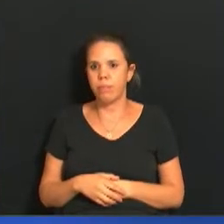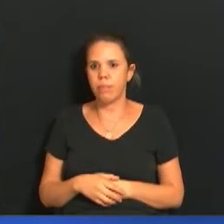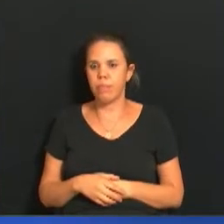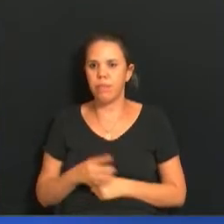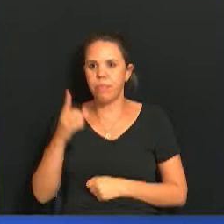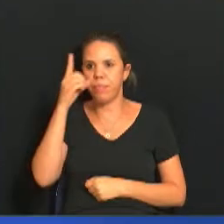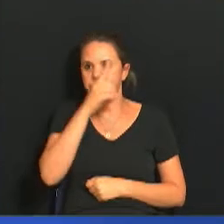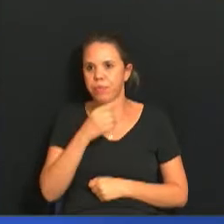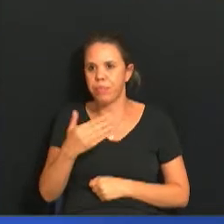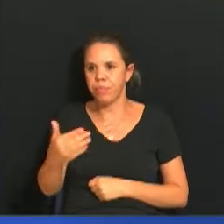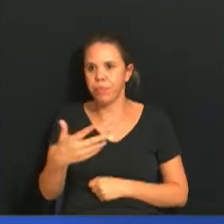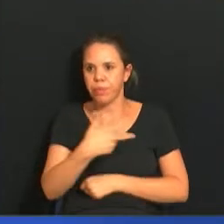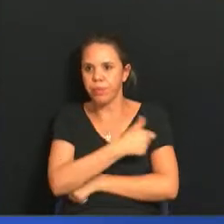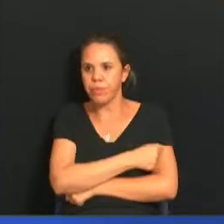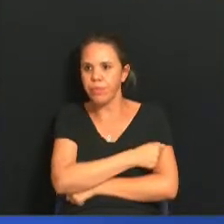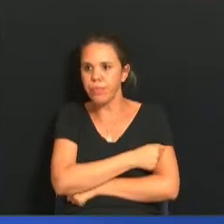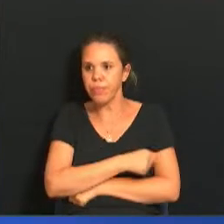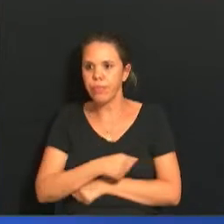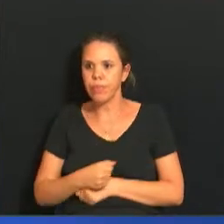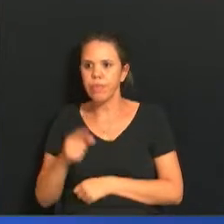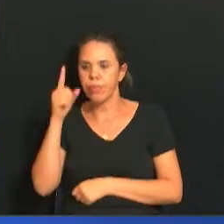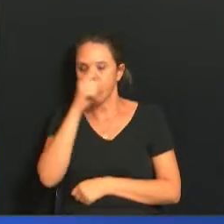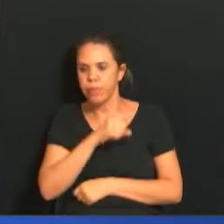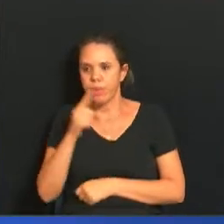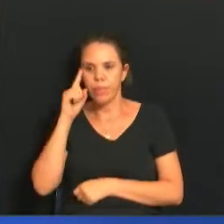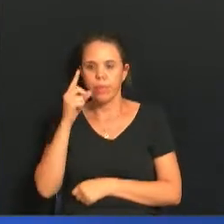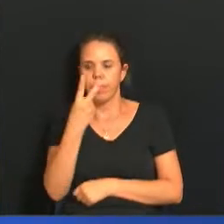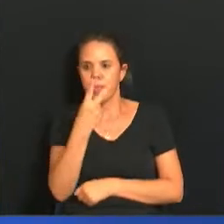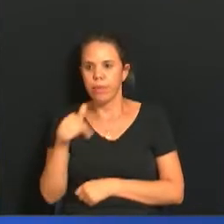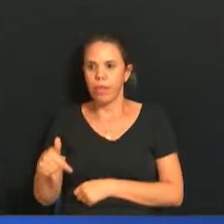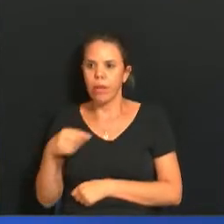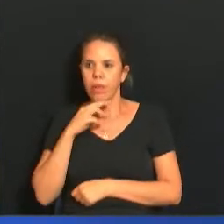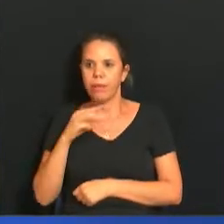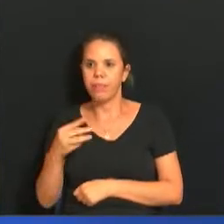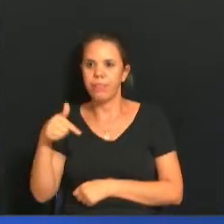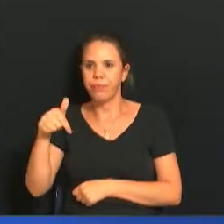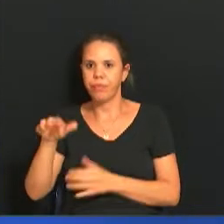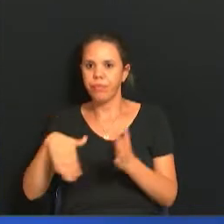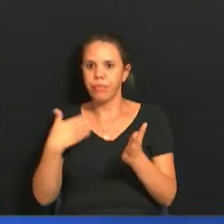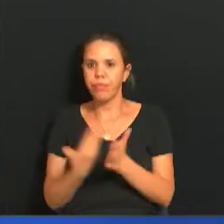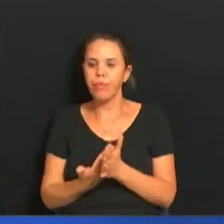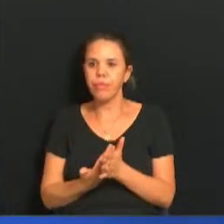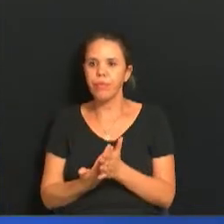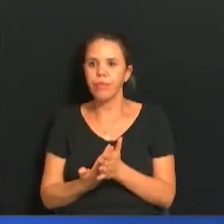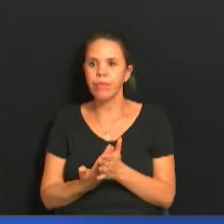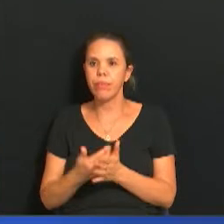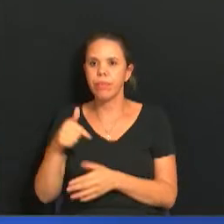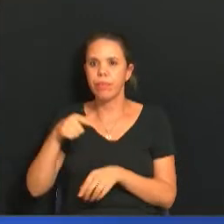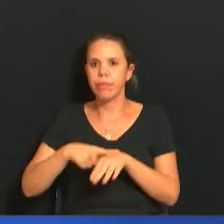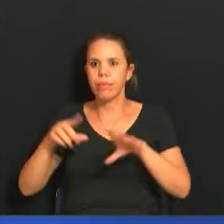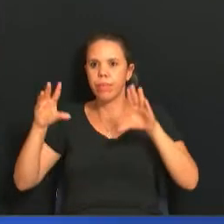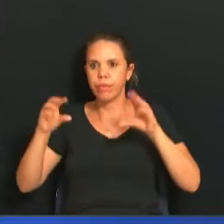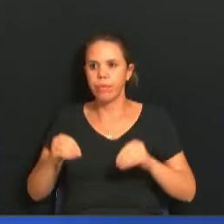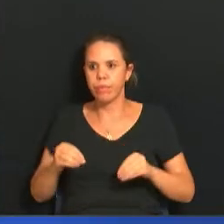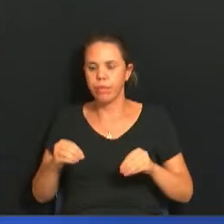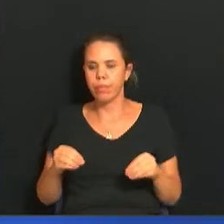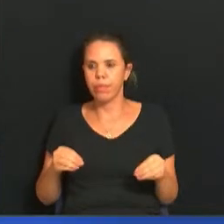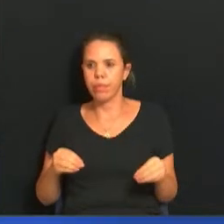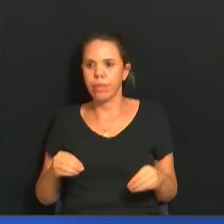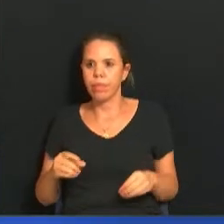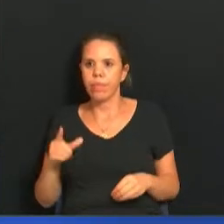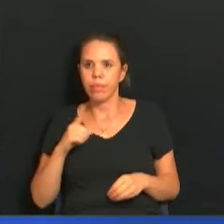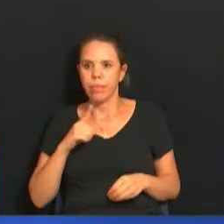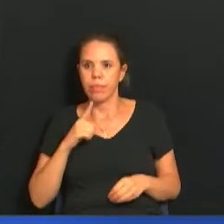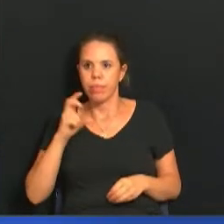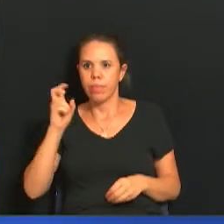Domingão da Vacinação. Neste domingo, dia 27 de março, das 7 da manhã até as 7 horas da noite, nós teremos